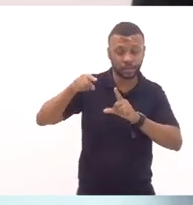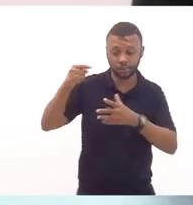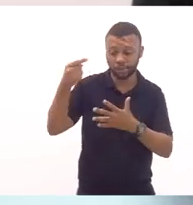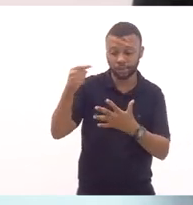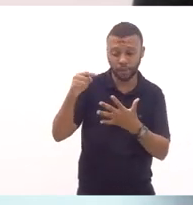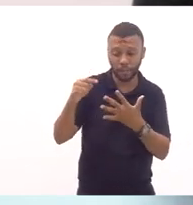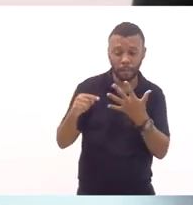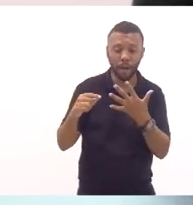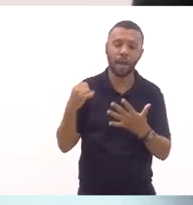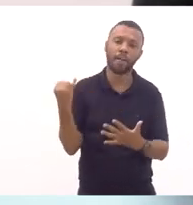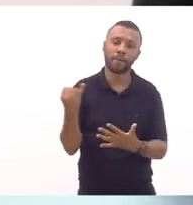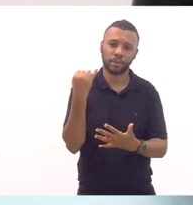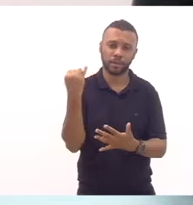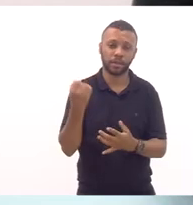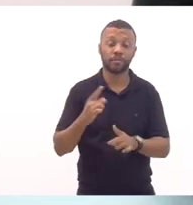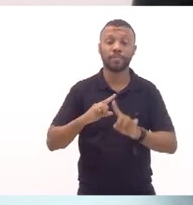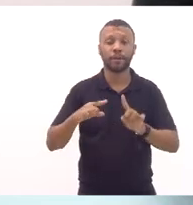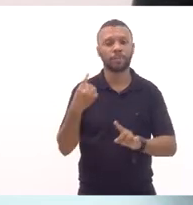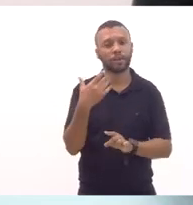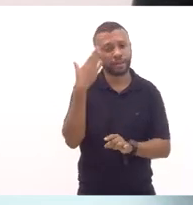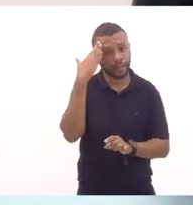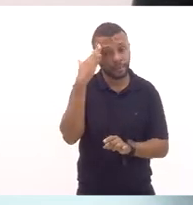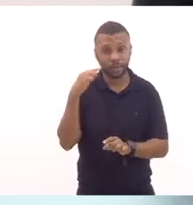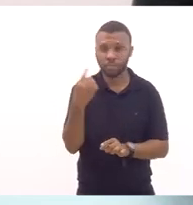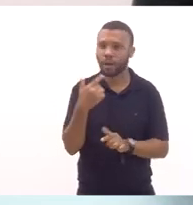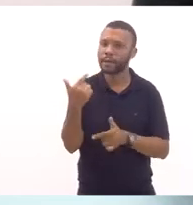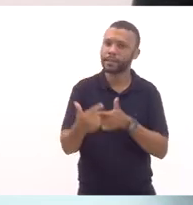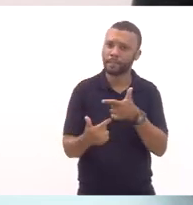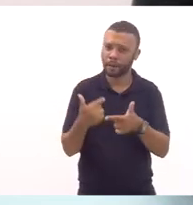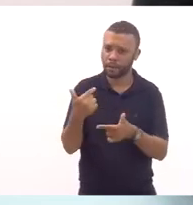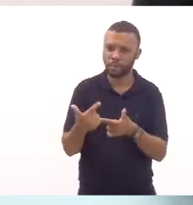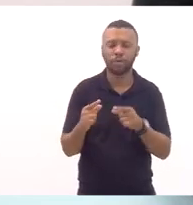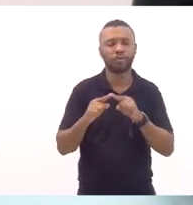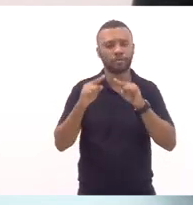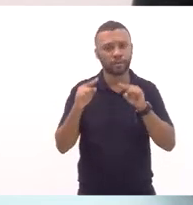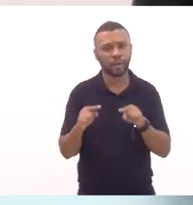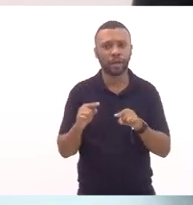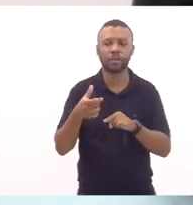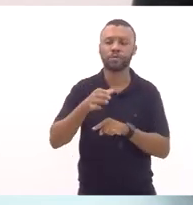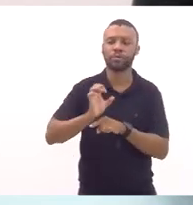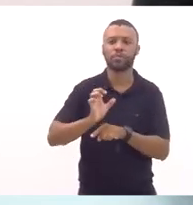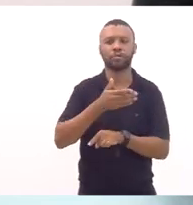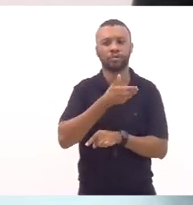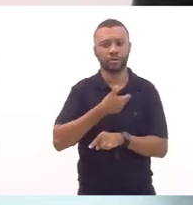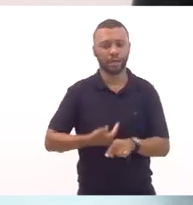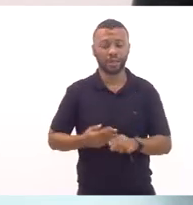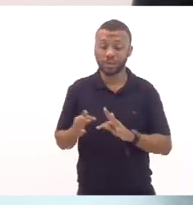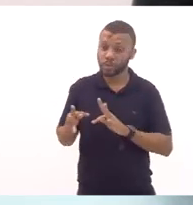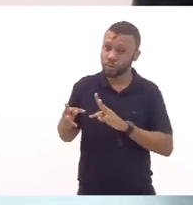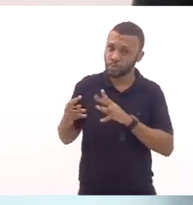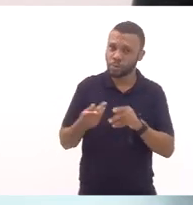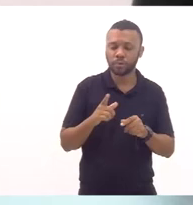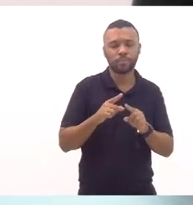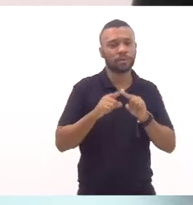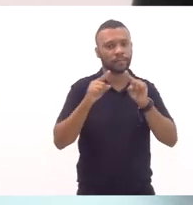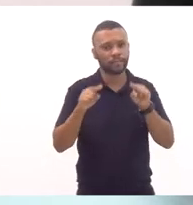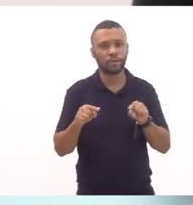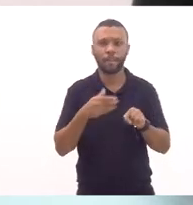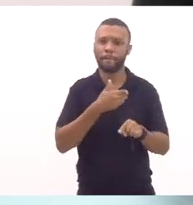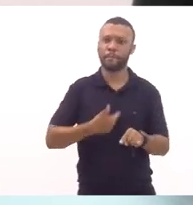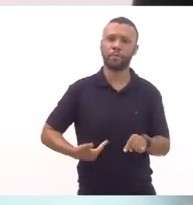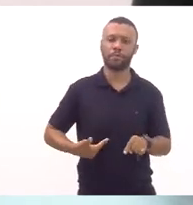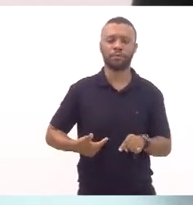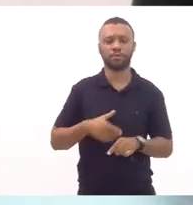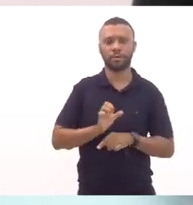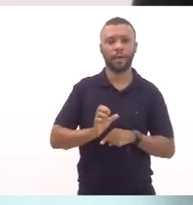né, que nós, trabalhadores, né, do Estado, todos os servidores públicos do Estado